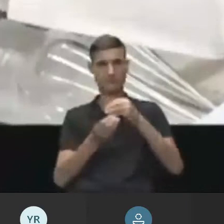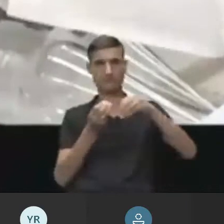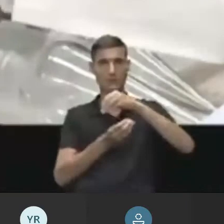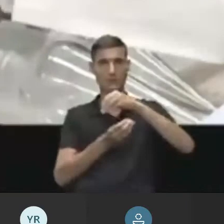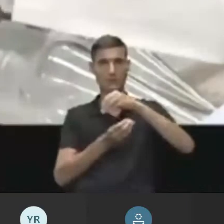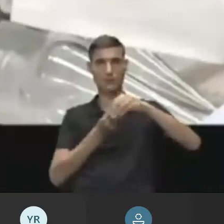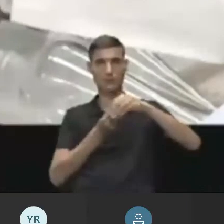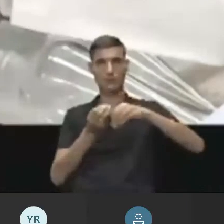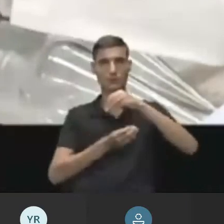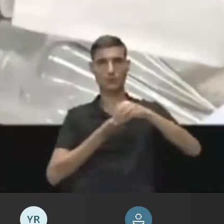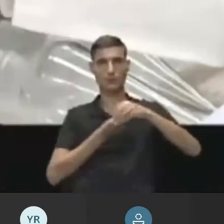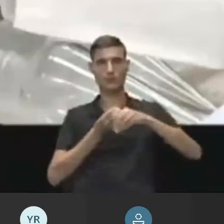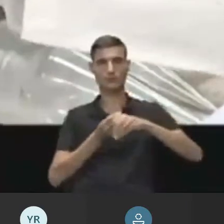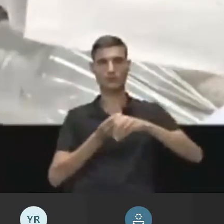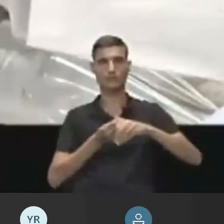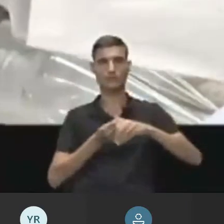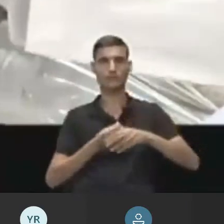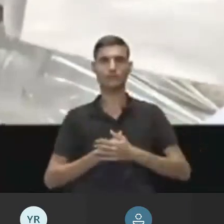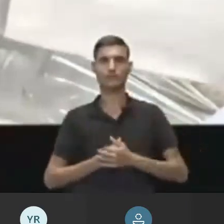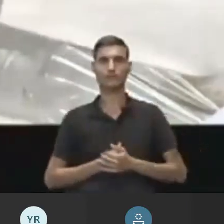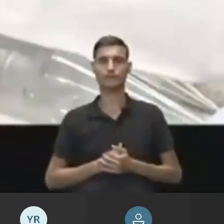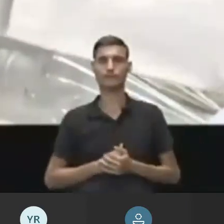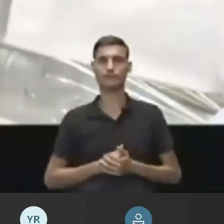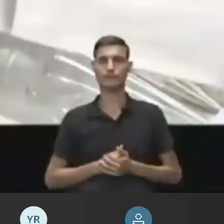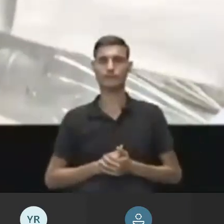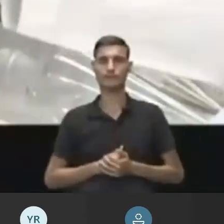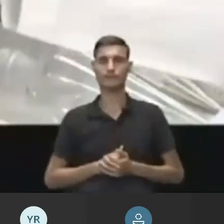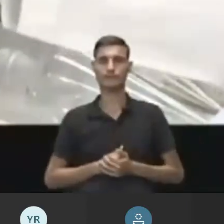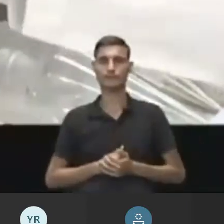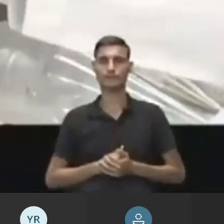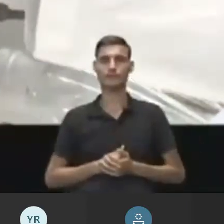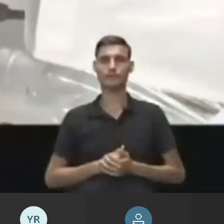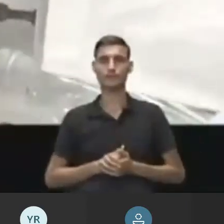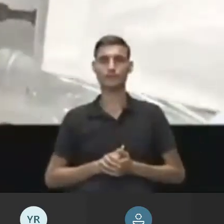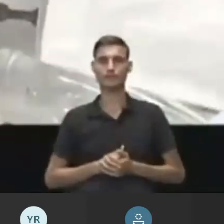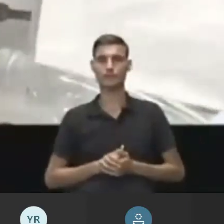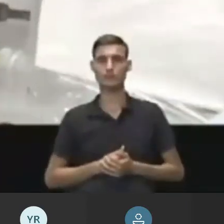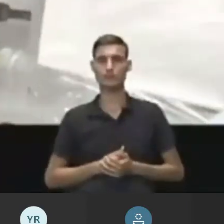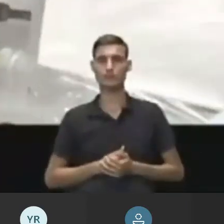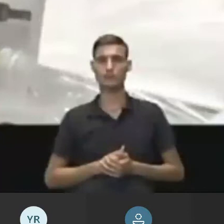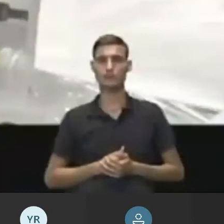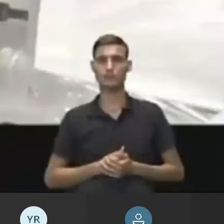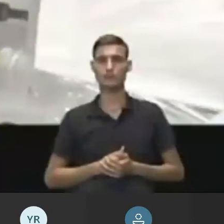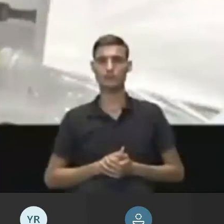Isso tudo para a gente fazer a nossa segunda amostra, certo?